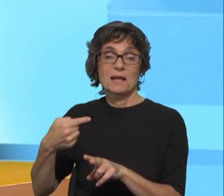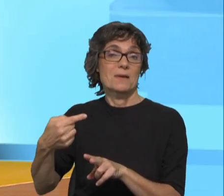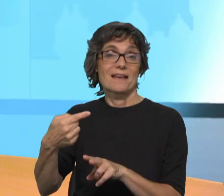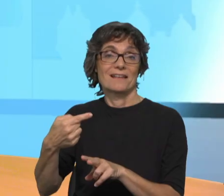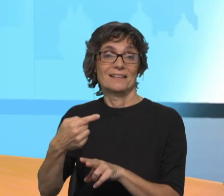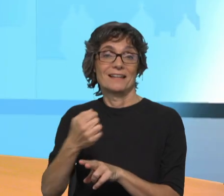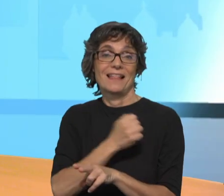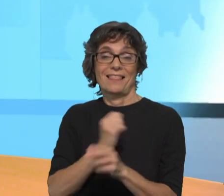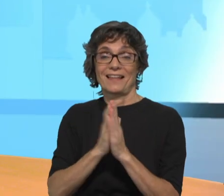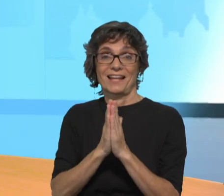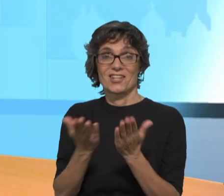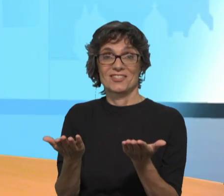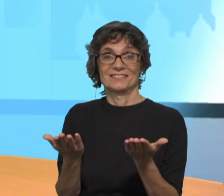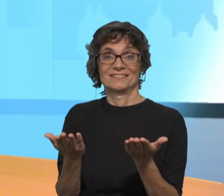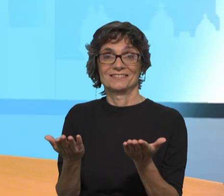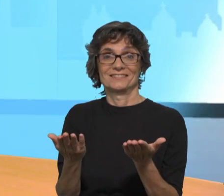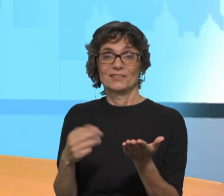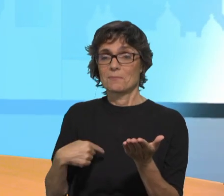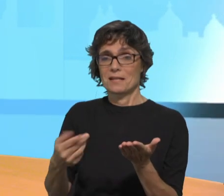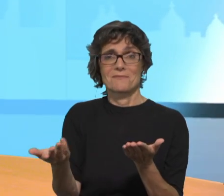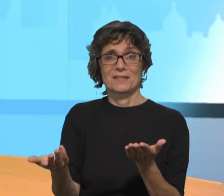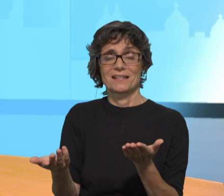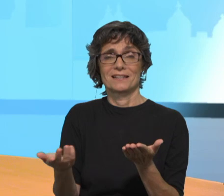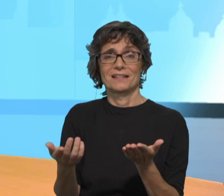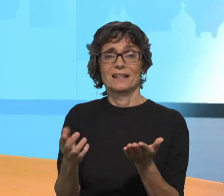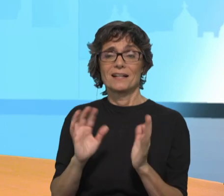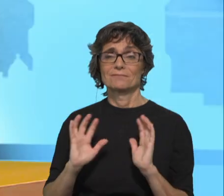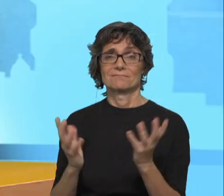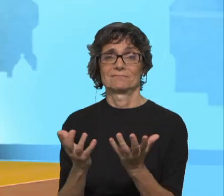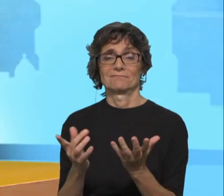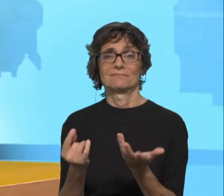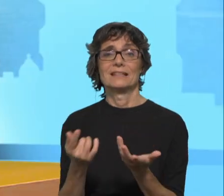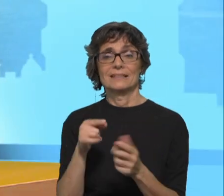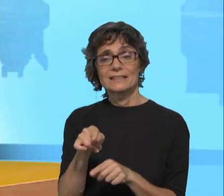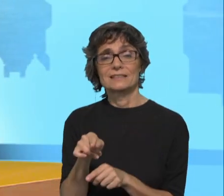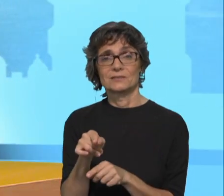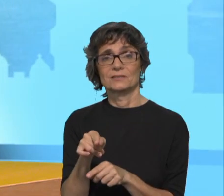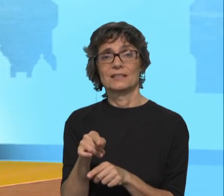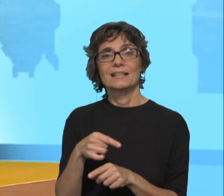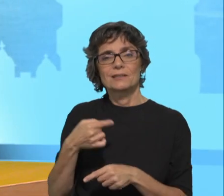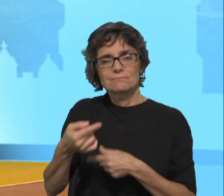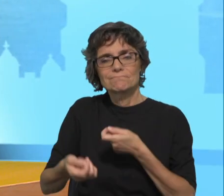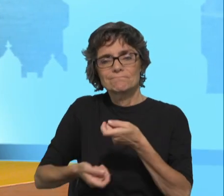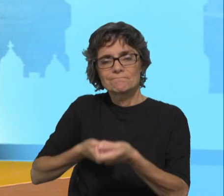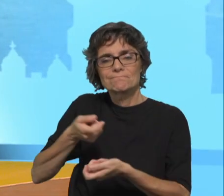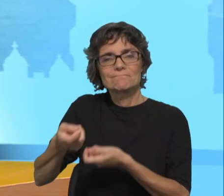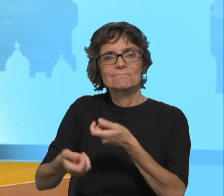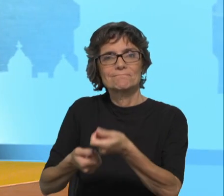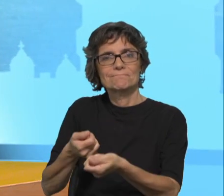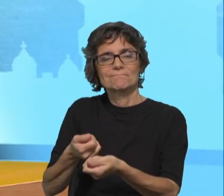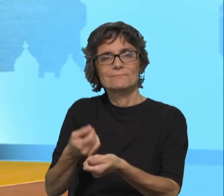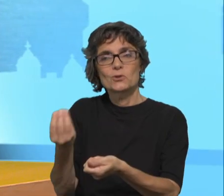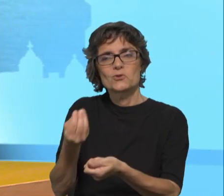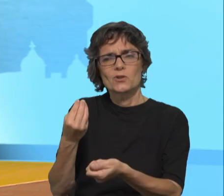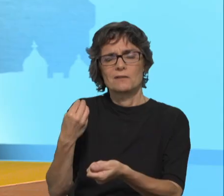maior que ela seja, para a realidade vicarial e para a realidade diocesana, e que aos poucos vamos fazendo sentir aos